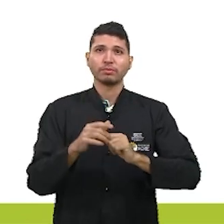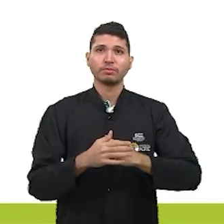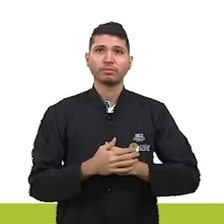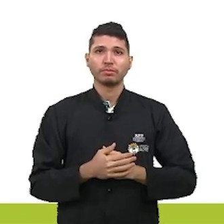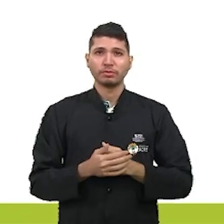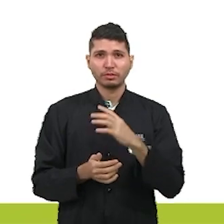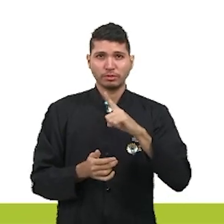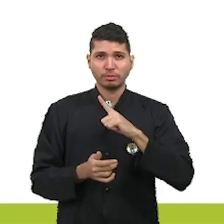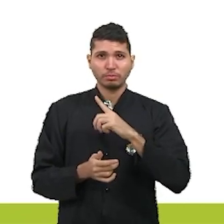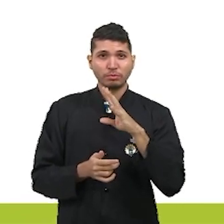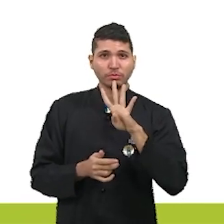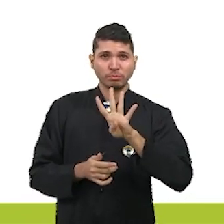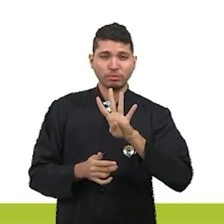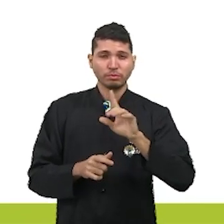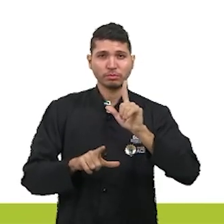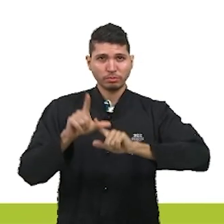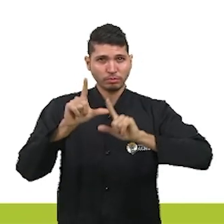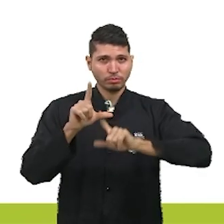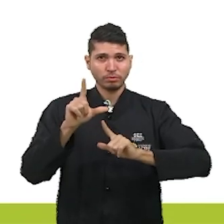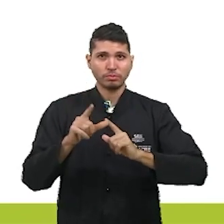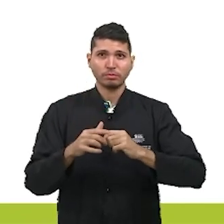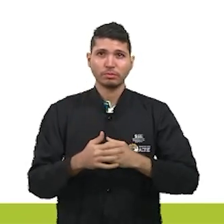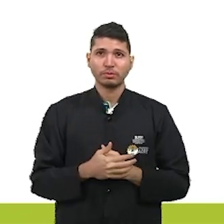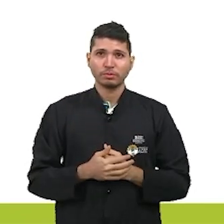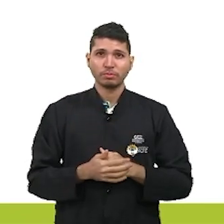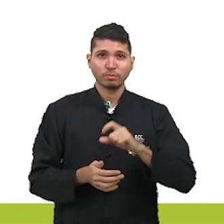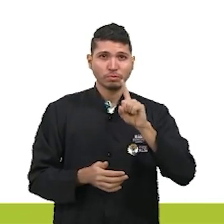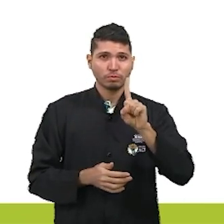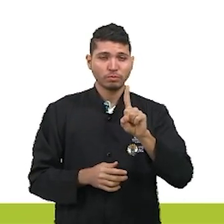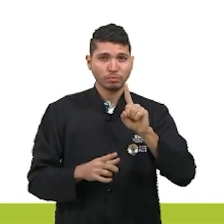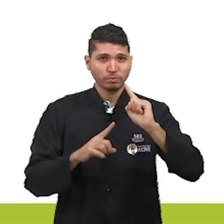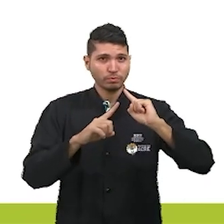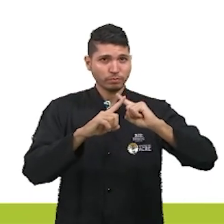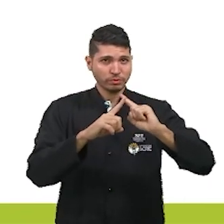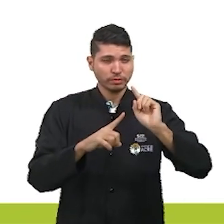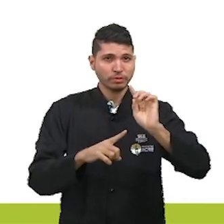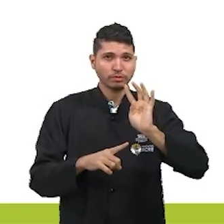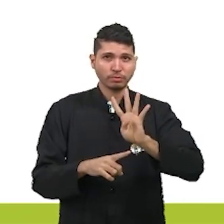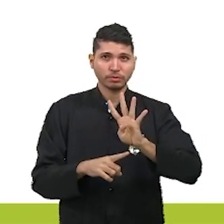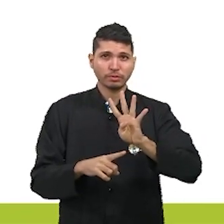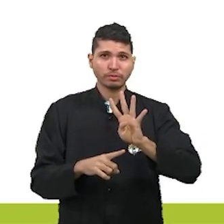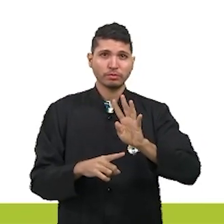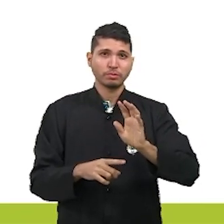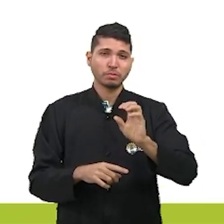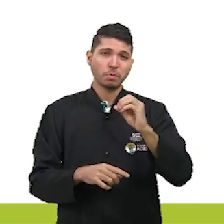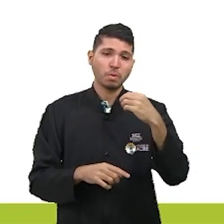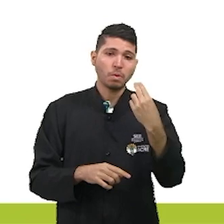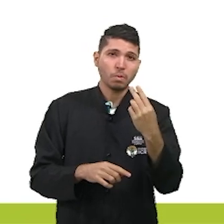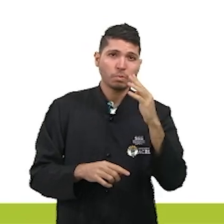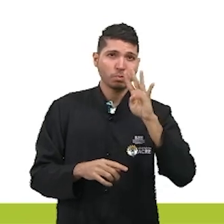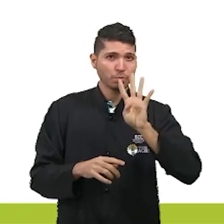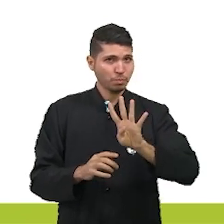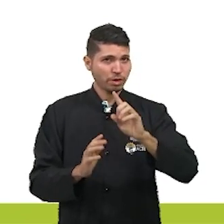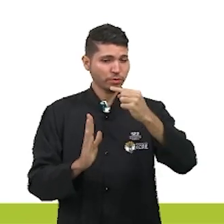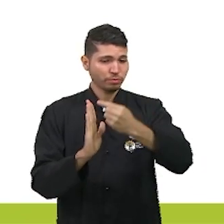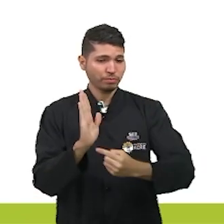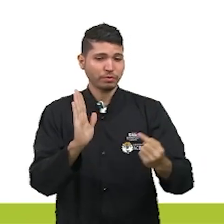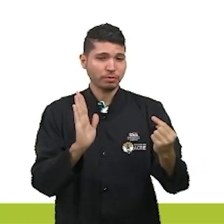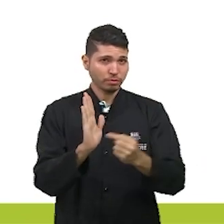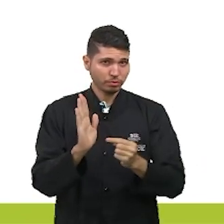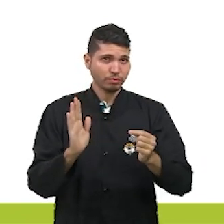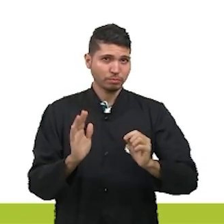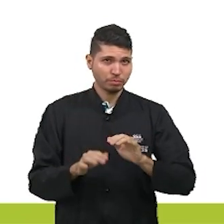4 letras, então 1 vezes 4, ou 4 fatorial, se você quiser escrever de modo mais